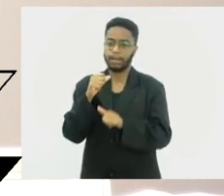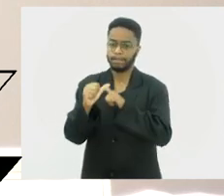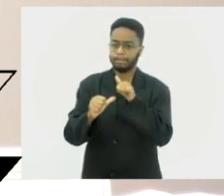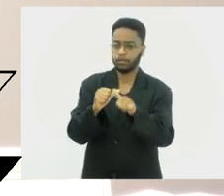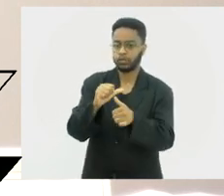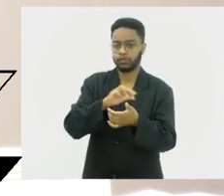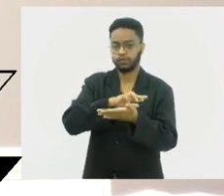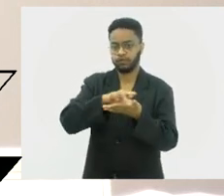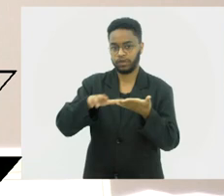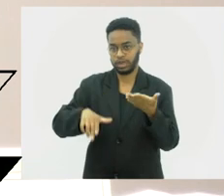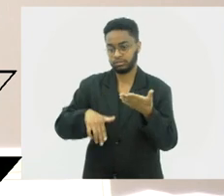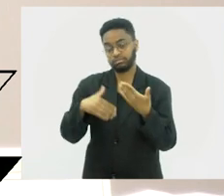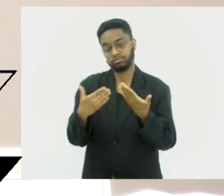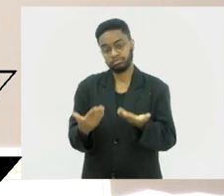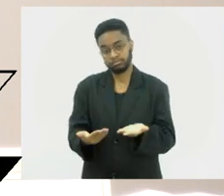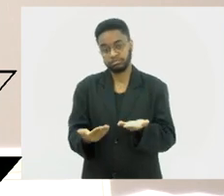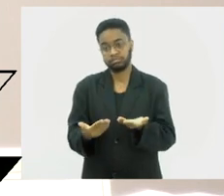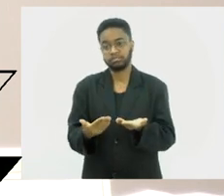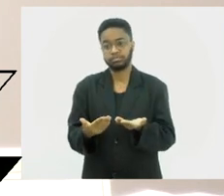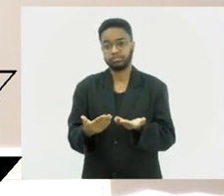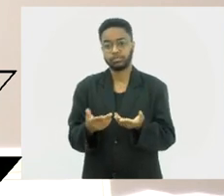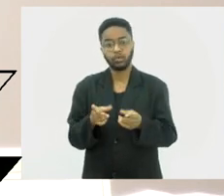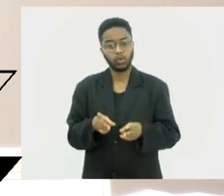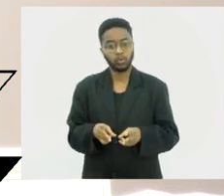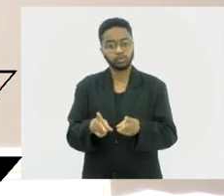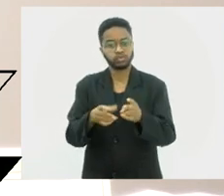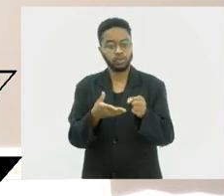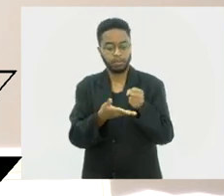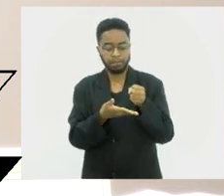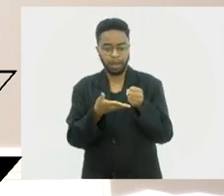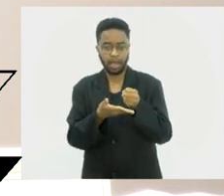modificações. Mantém o espírito, né?